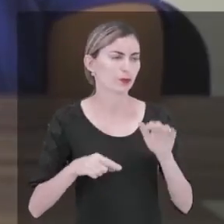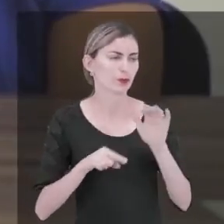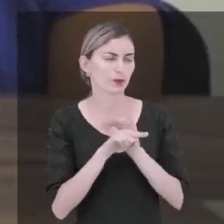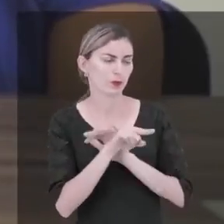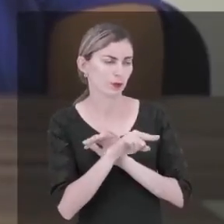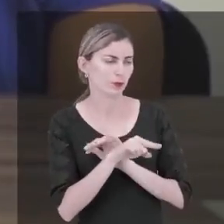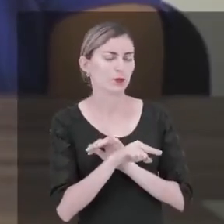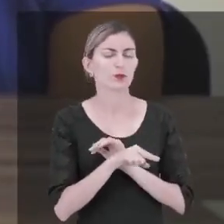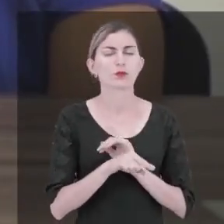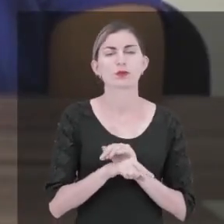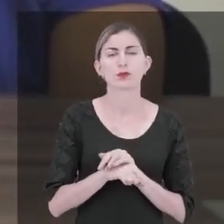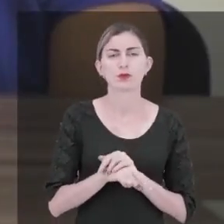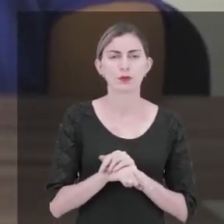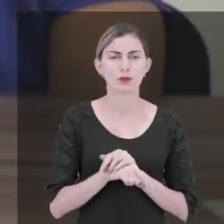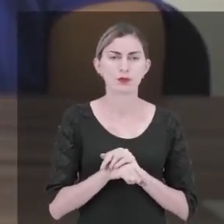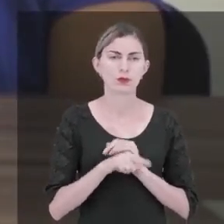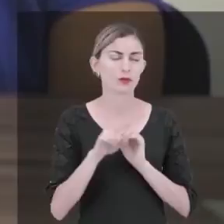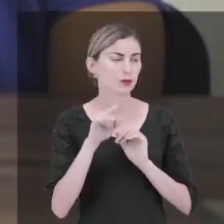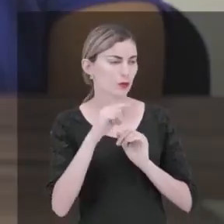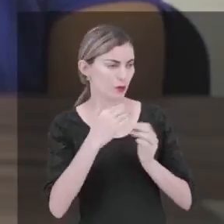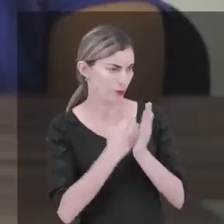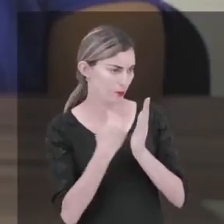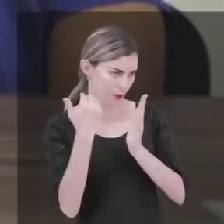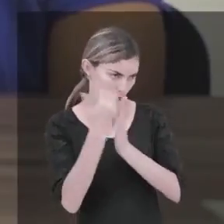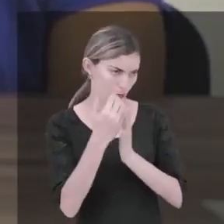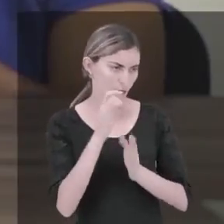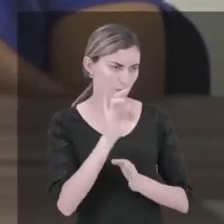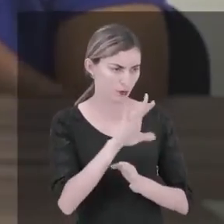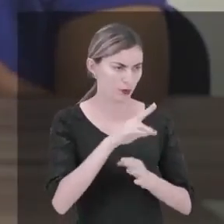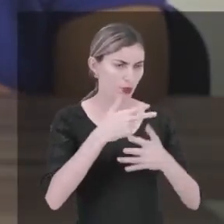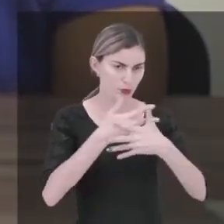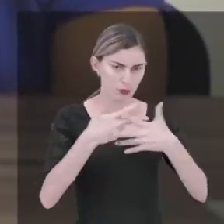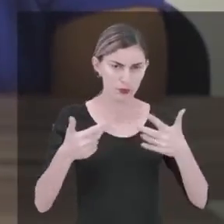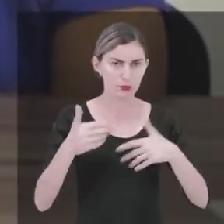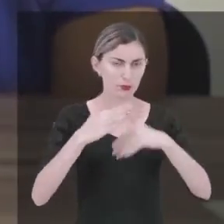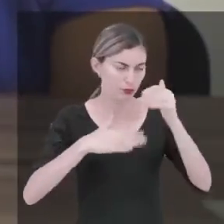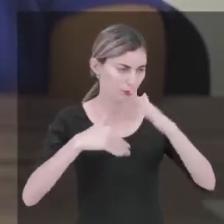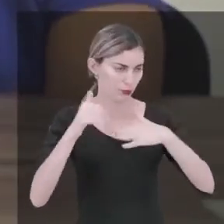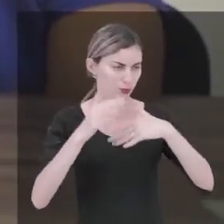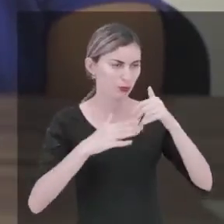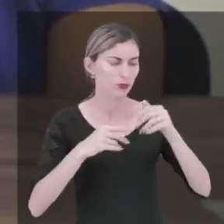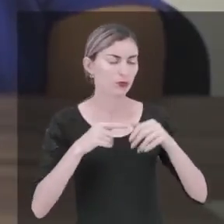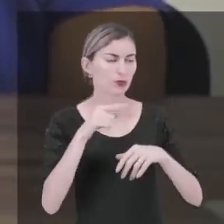gostaria de lhe perguntar, além dessas